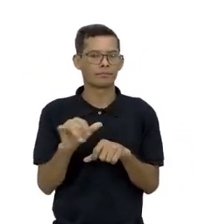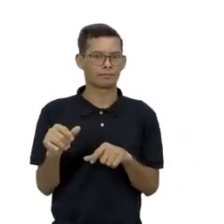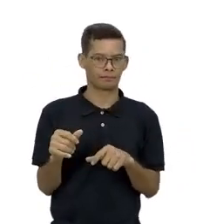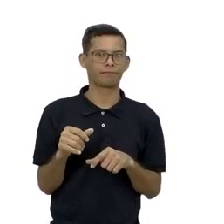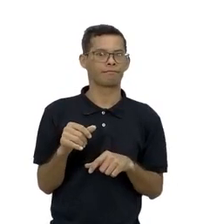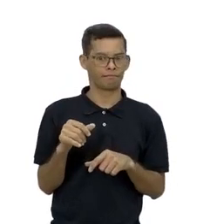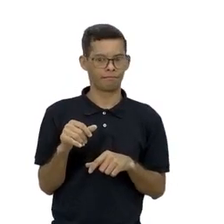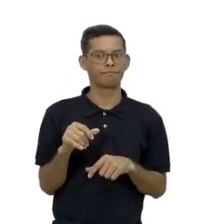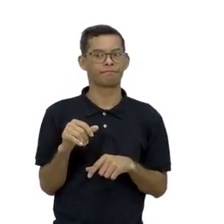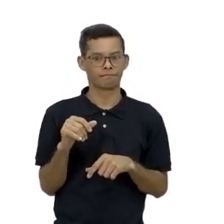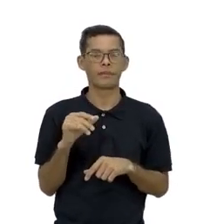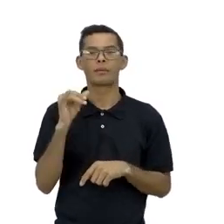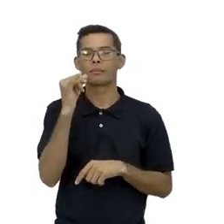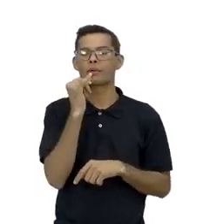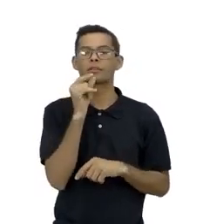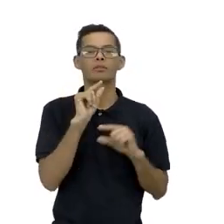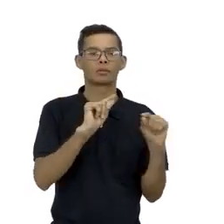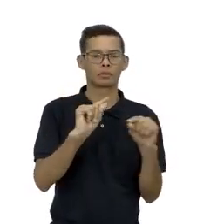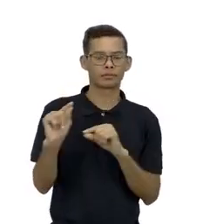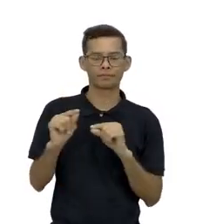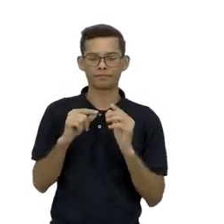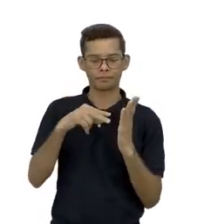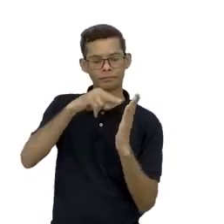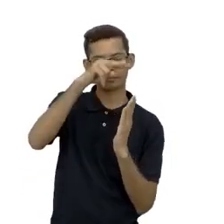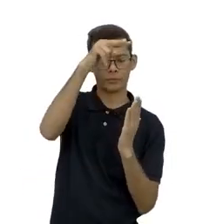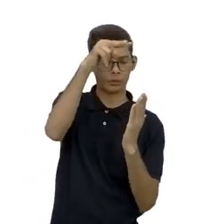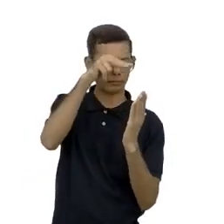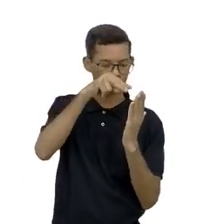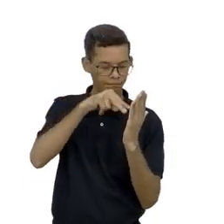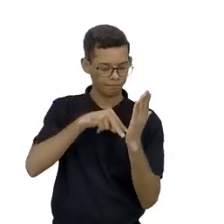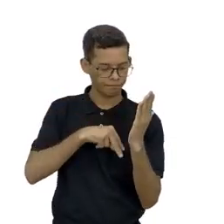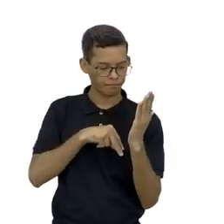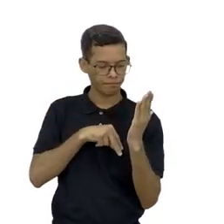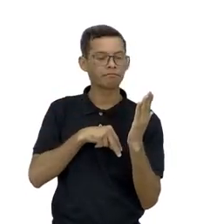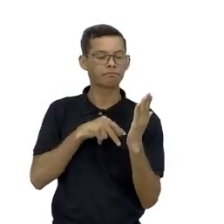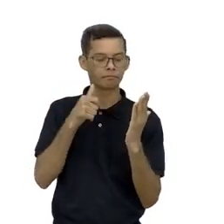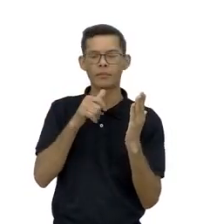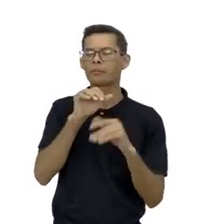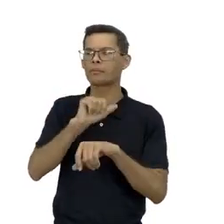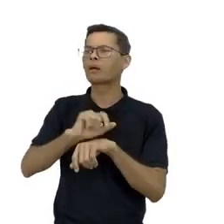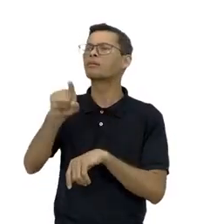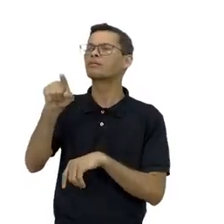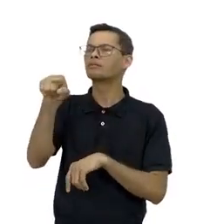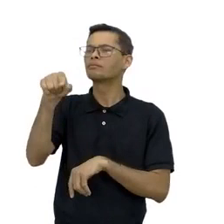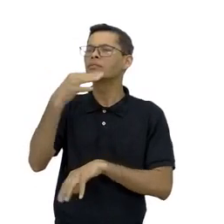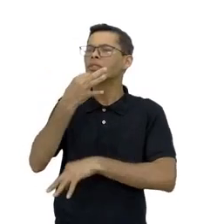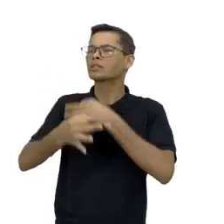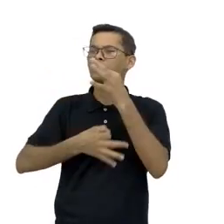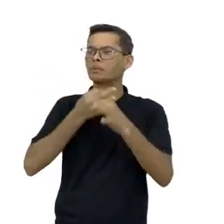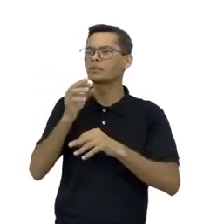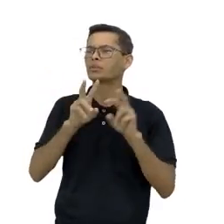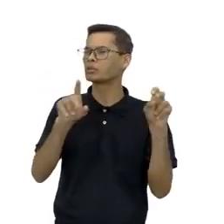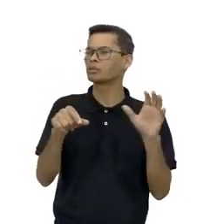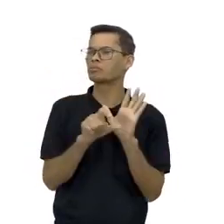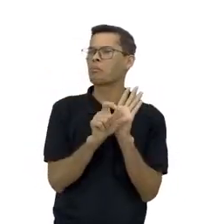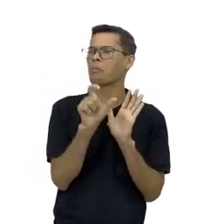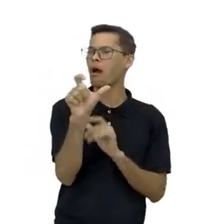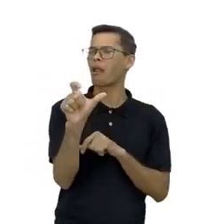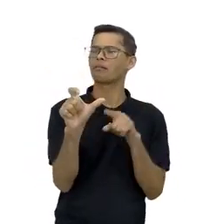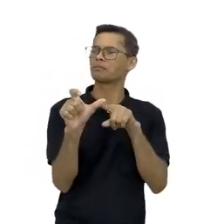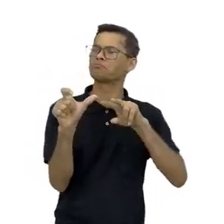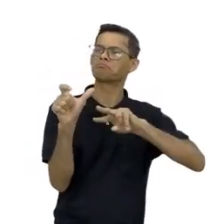exemplo, estou lendo um texto, e aí eu paro e pergunto, o que vocês acham que significa essa palavra?